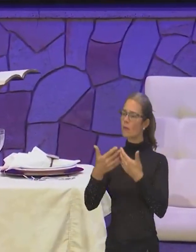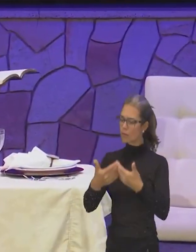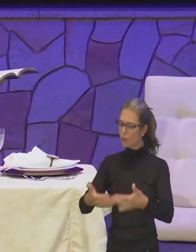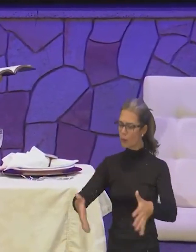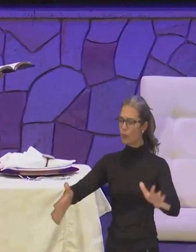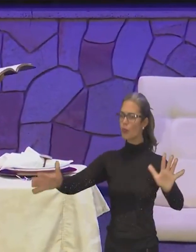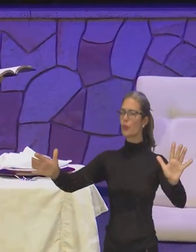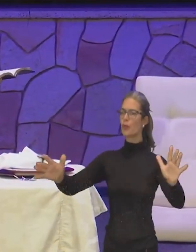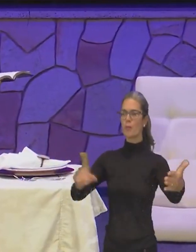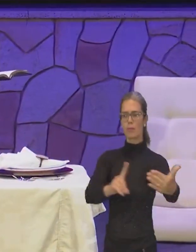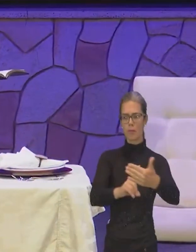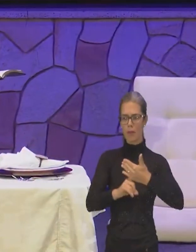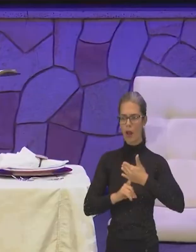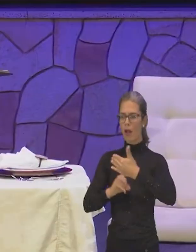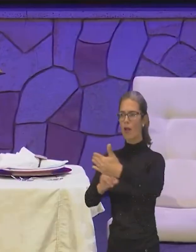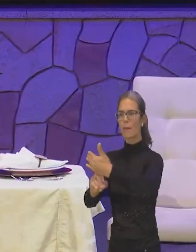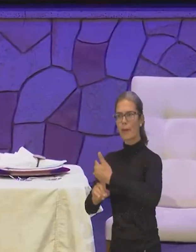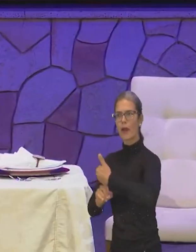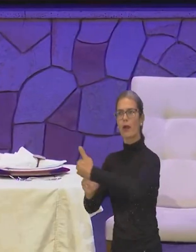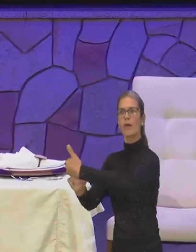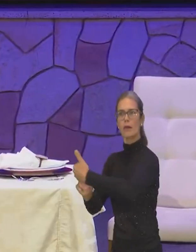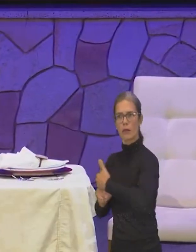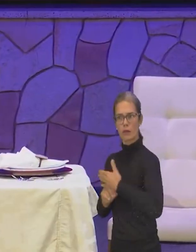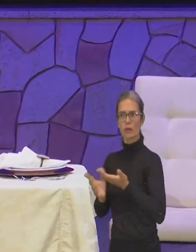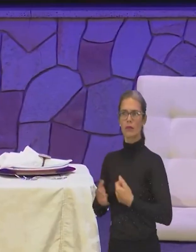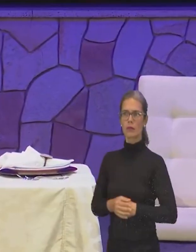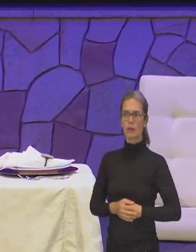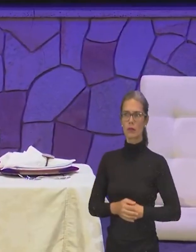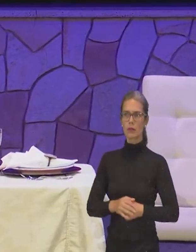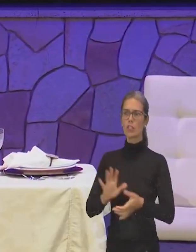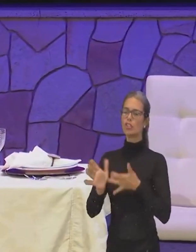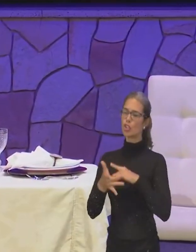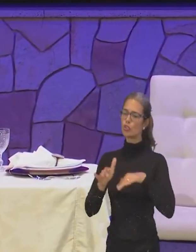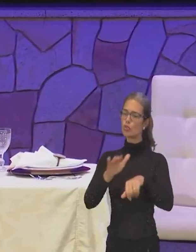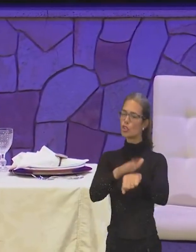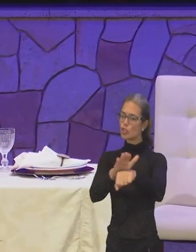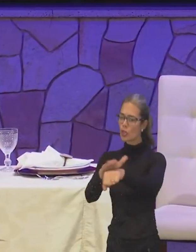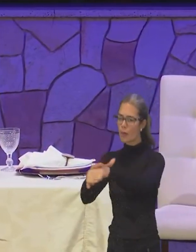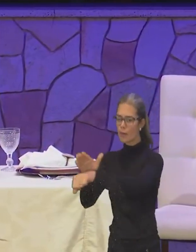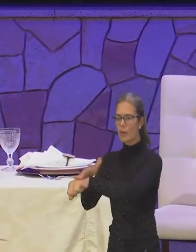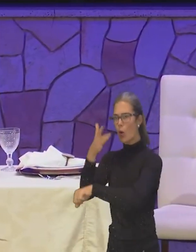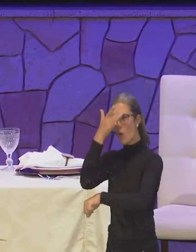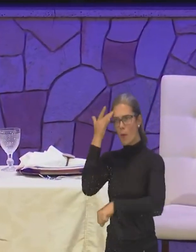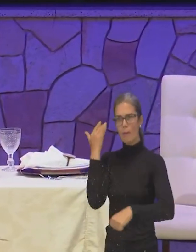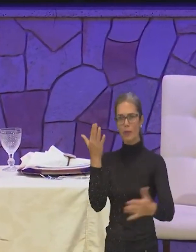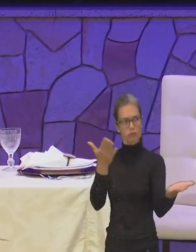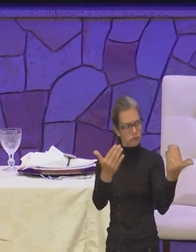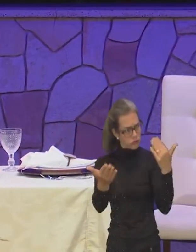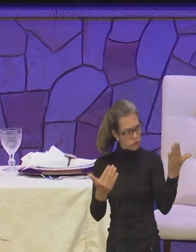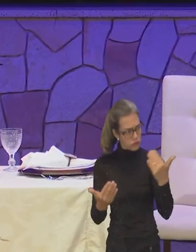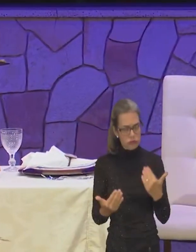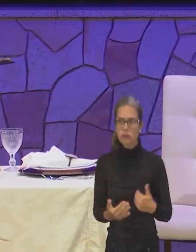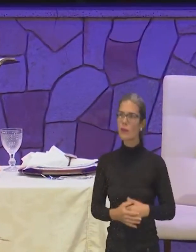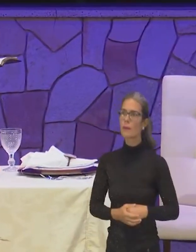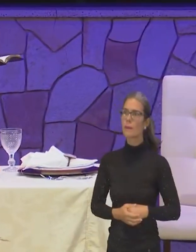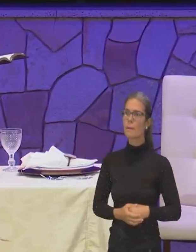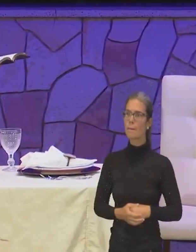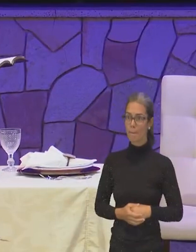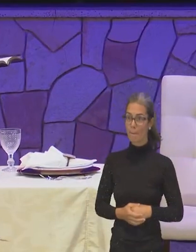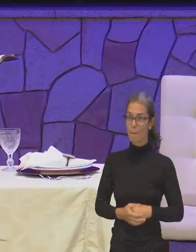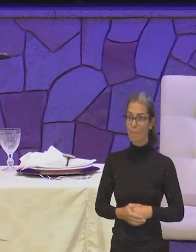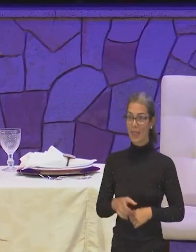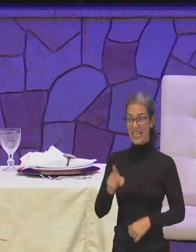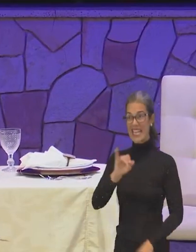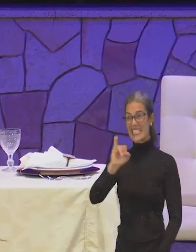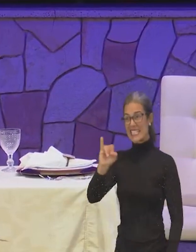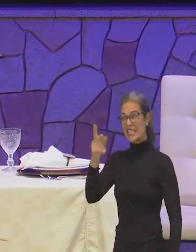intencional. Se Ele colocou pessoas na sua vida, do seu trabalho, do seu ramo, é para que você tenha linguagem específica para